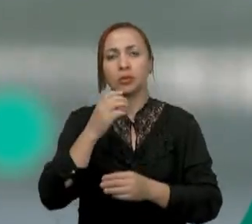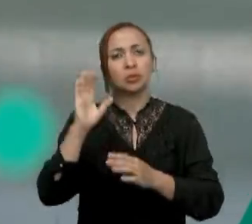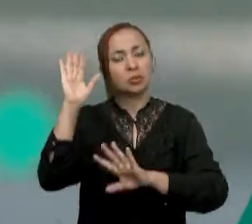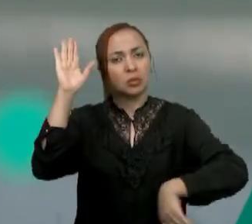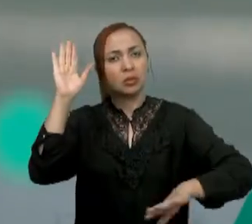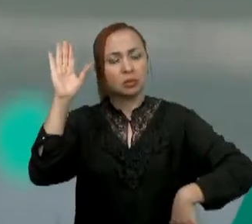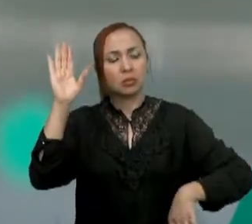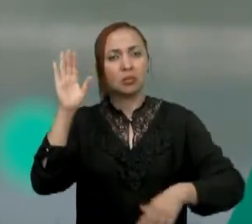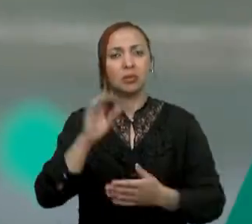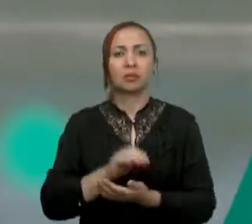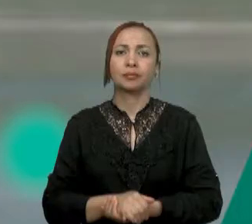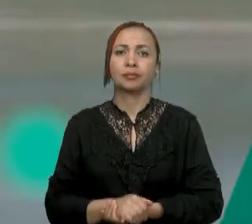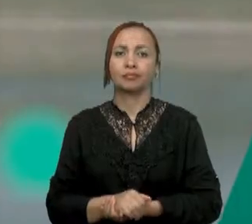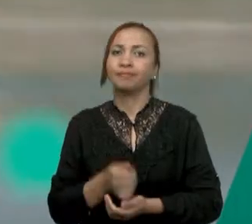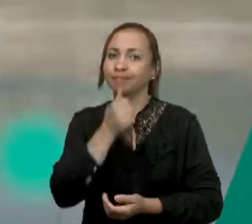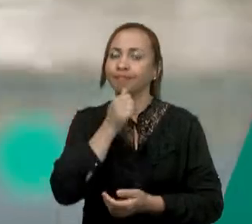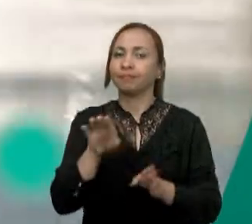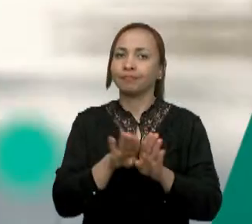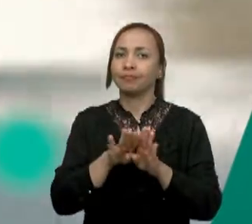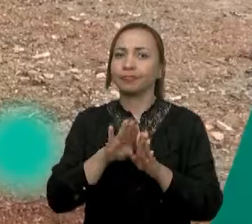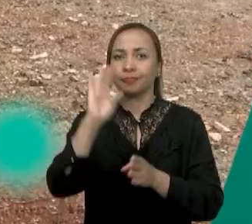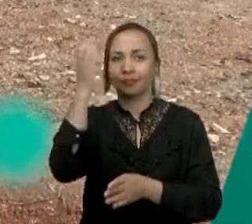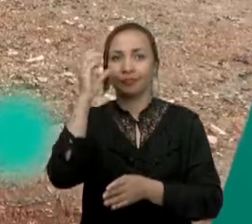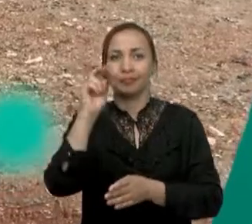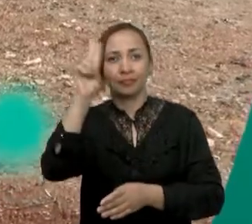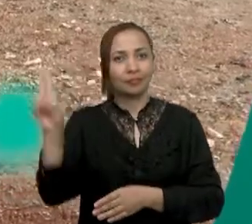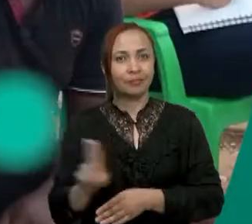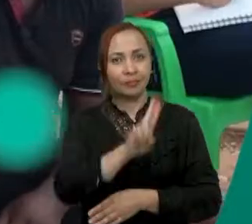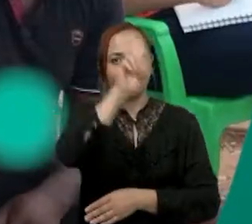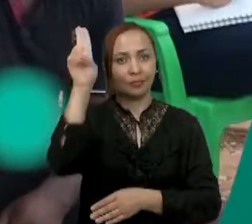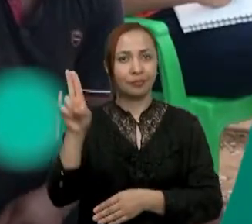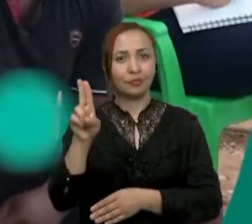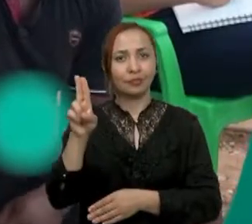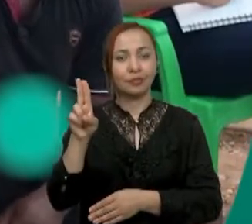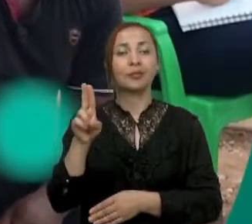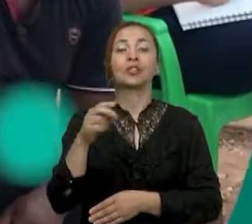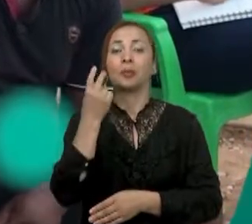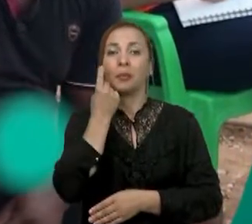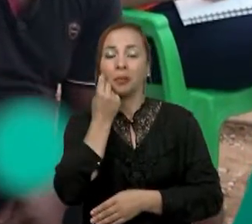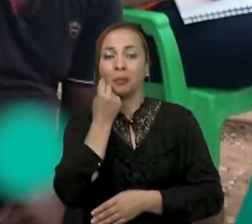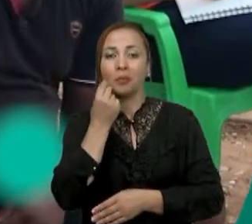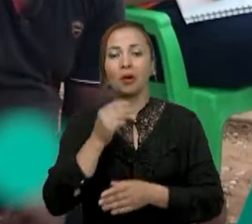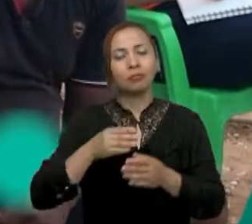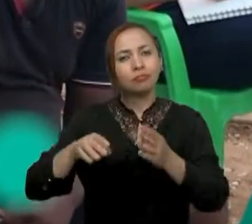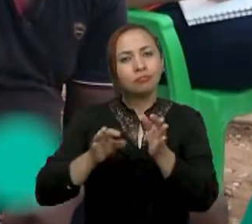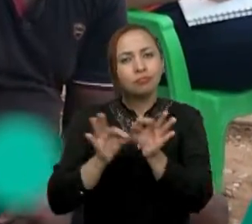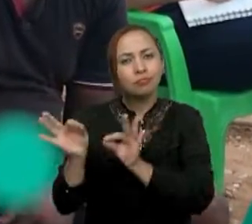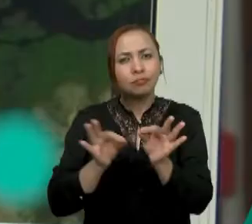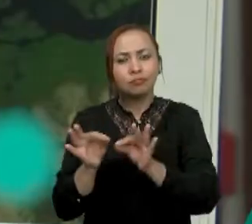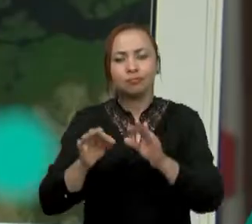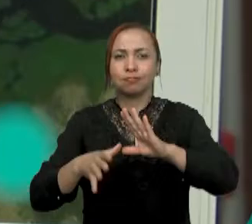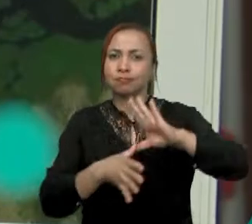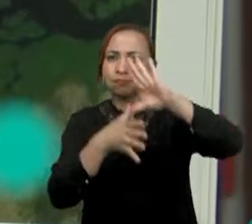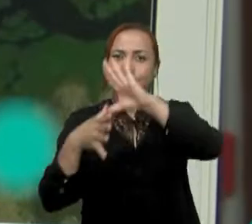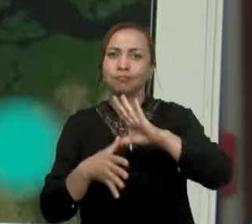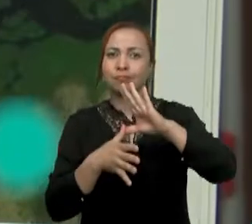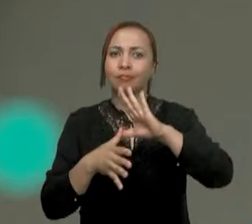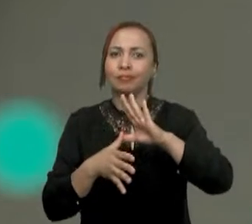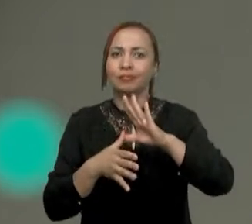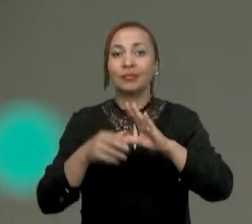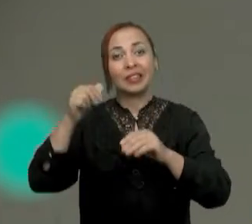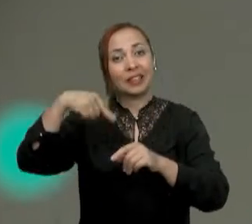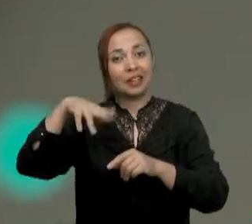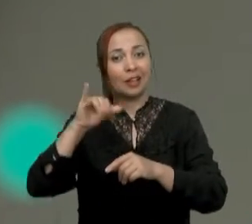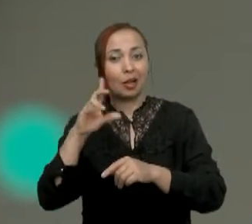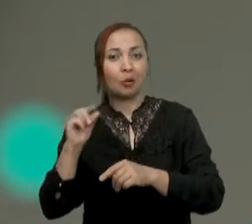estômago de peixes na orla de Fortaleza e ainda cientistas da Universidade de Pernambuco tem ação mapas de